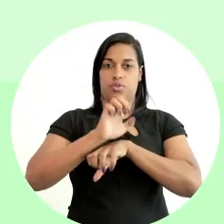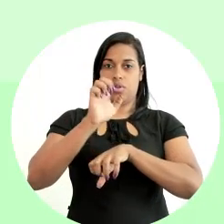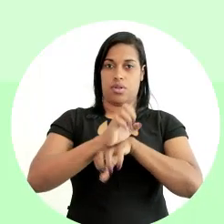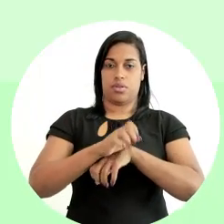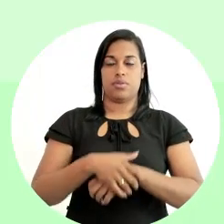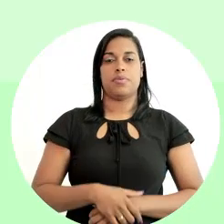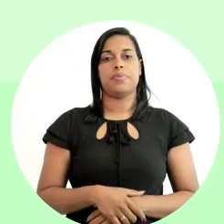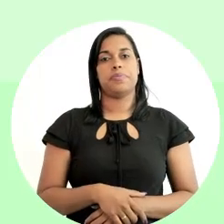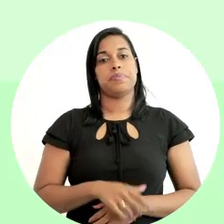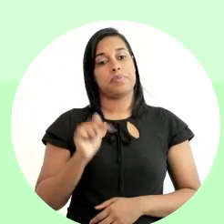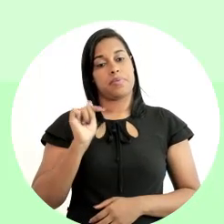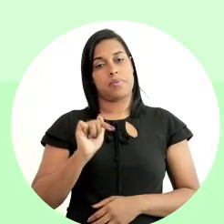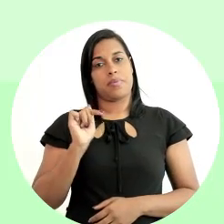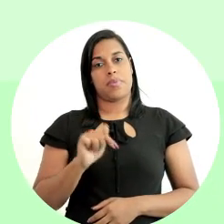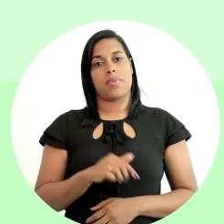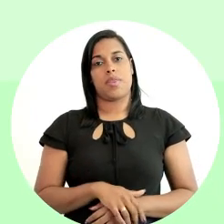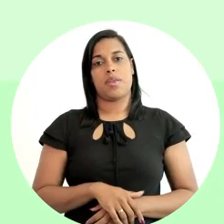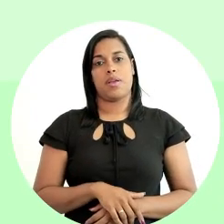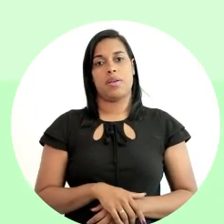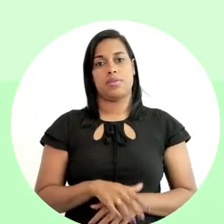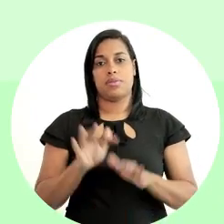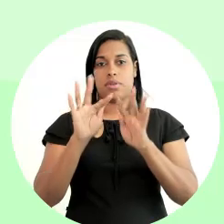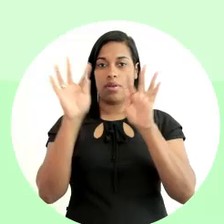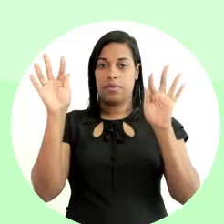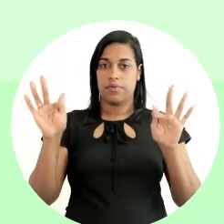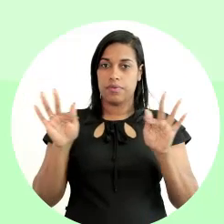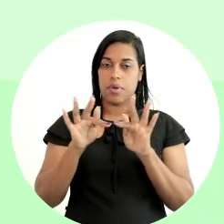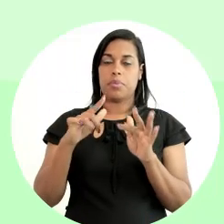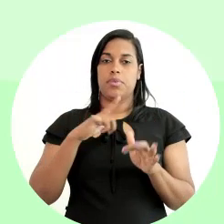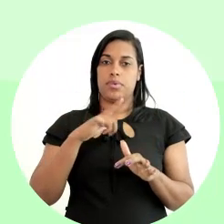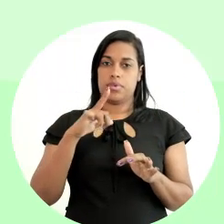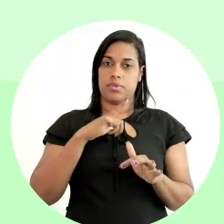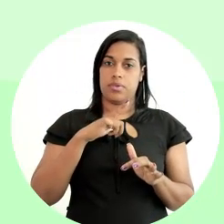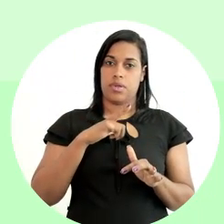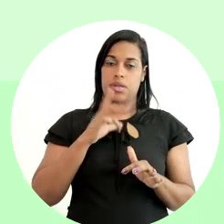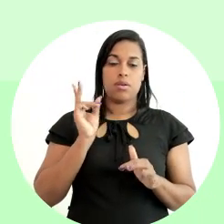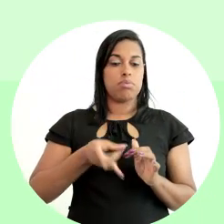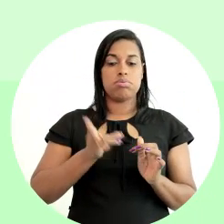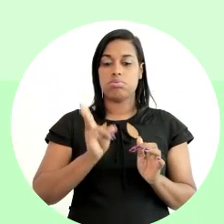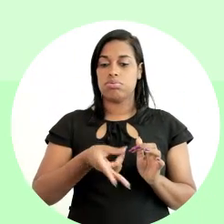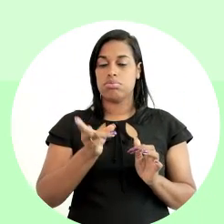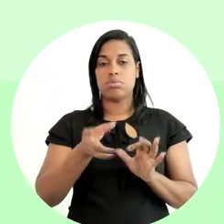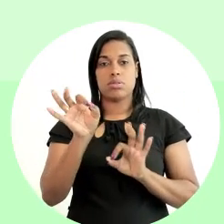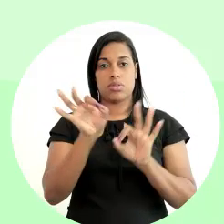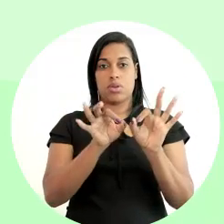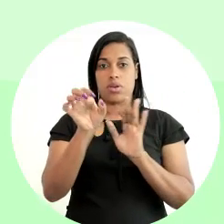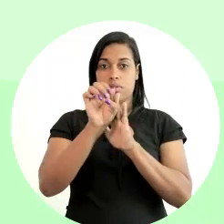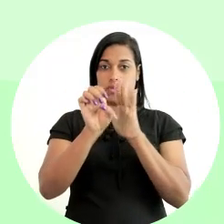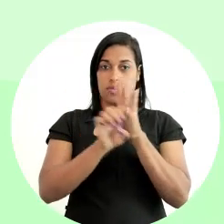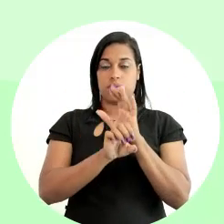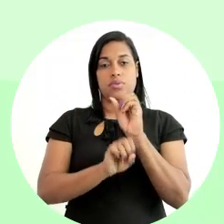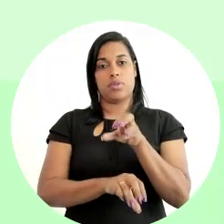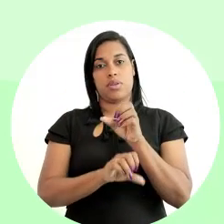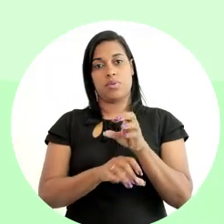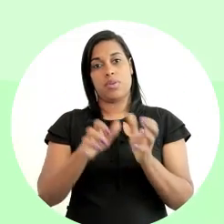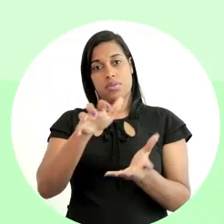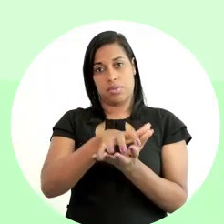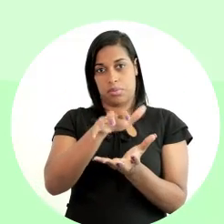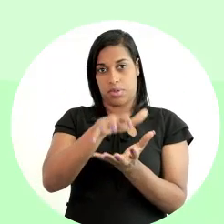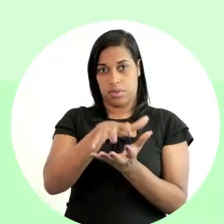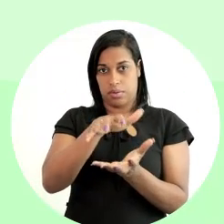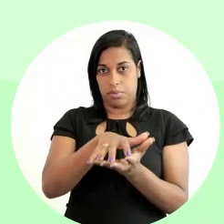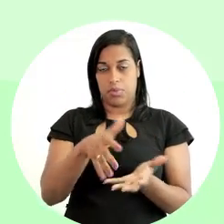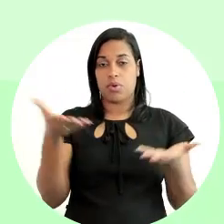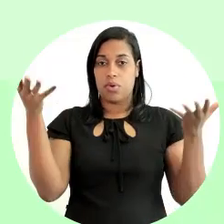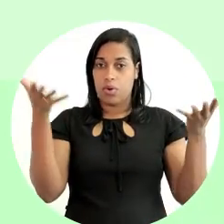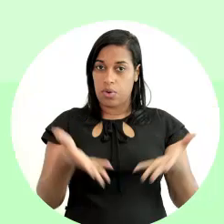estado. Então, essa é a forma que se estrutura a educação em